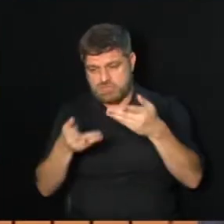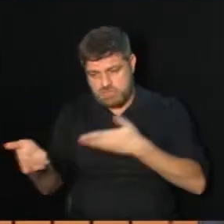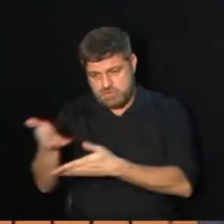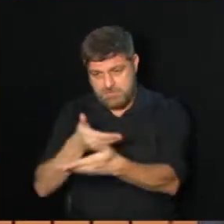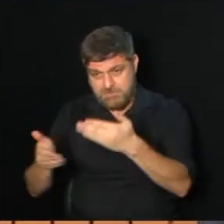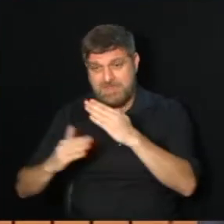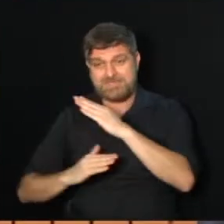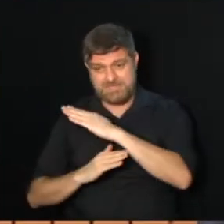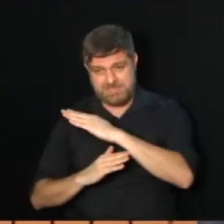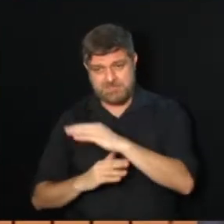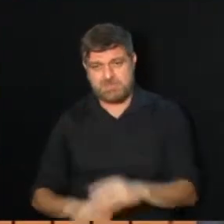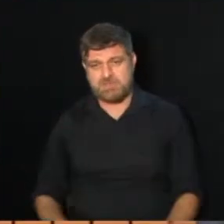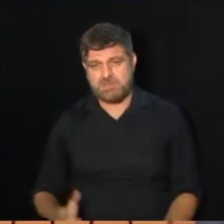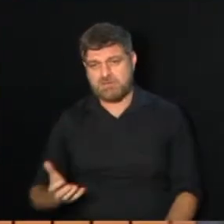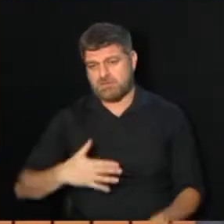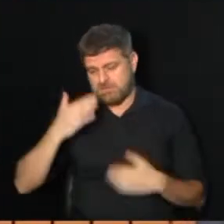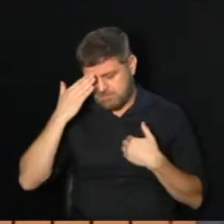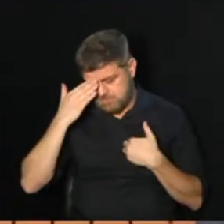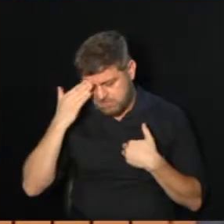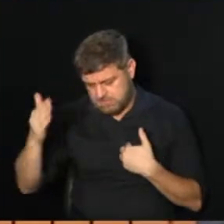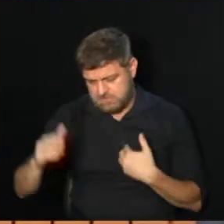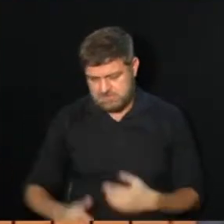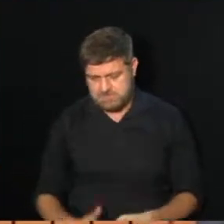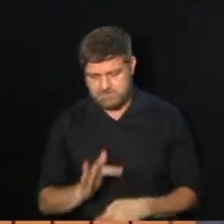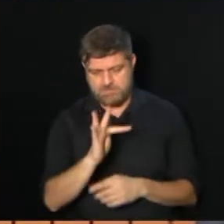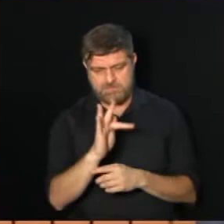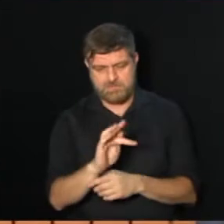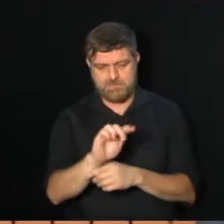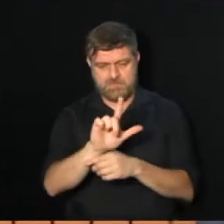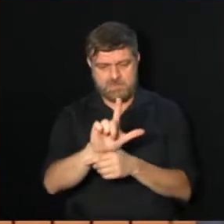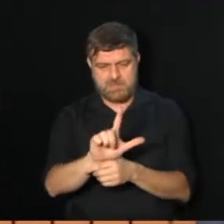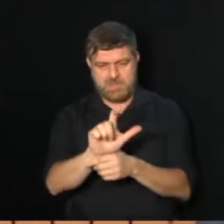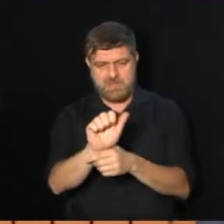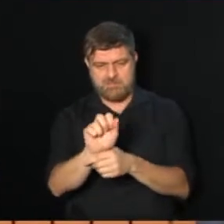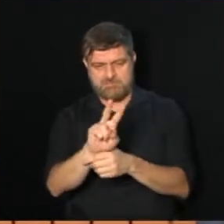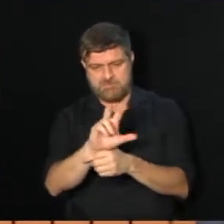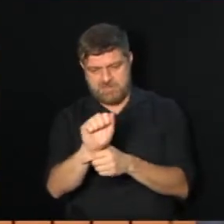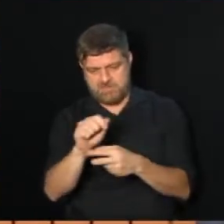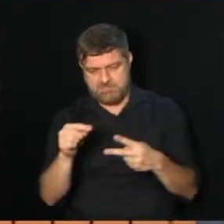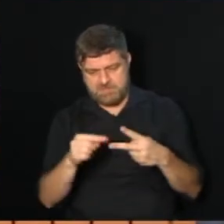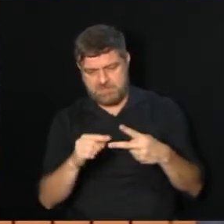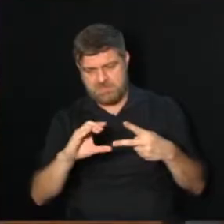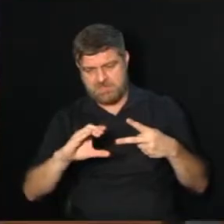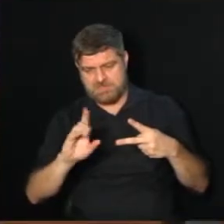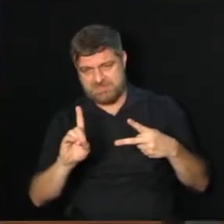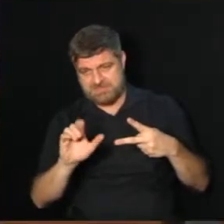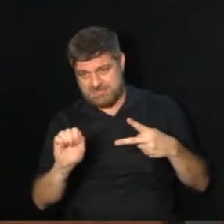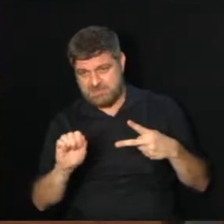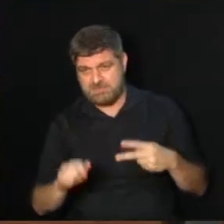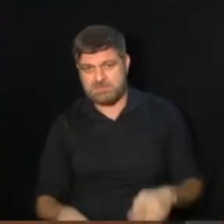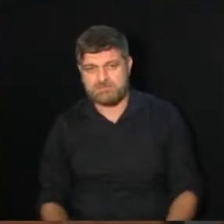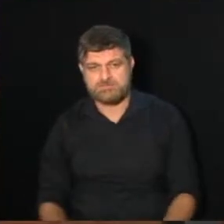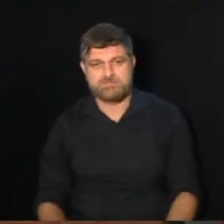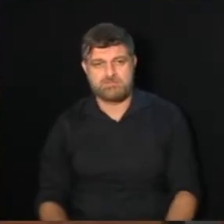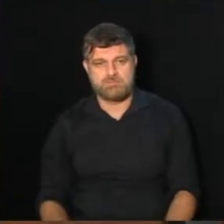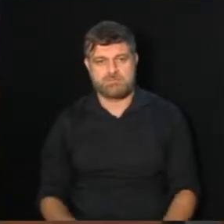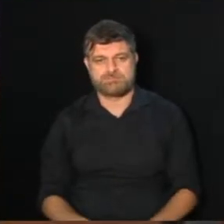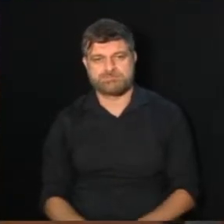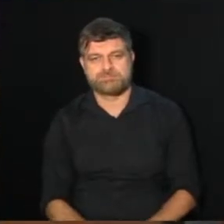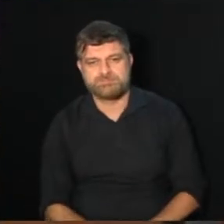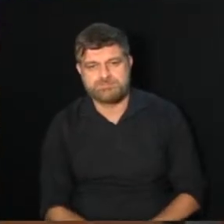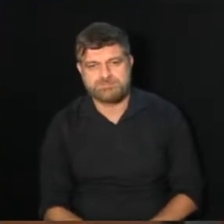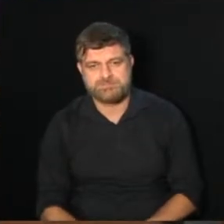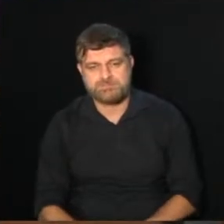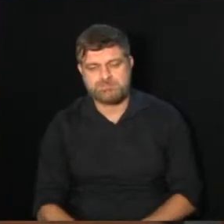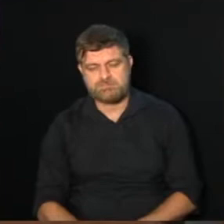quero agradecer muito a Flávia e a Maria Aparecida, todos chamaram de Cida, eu vou tomar essa liberdade também de chamar. É uma